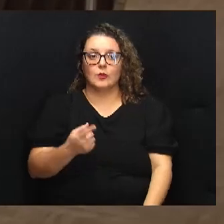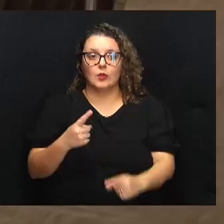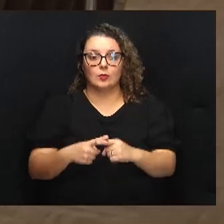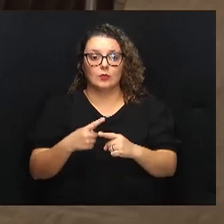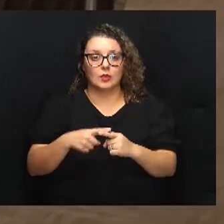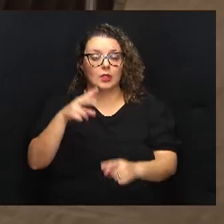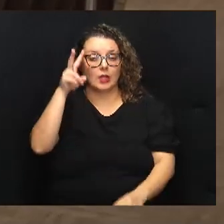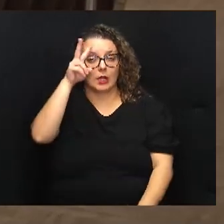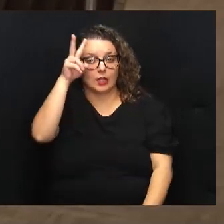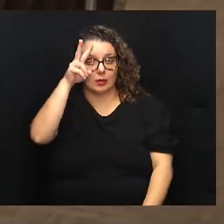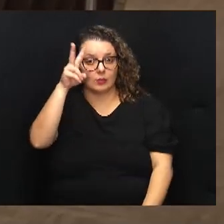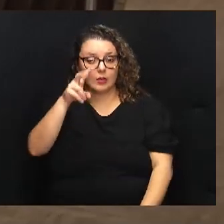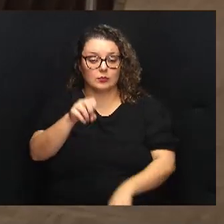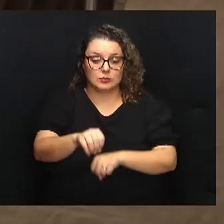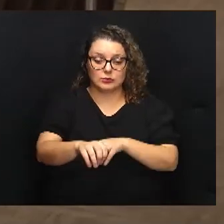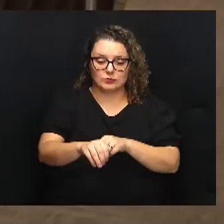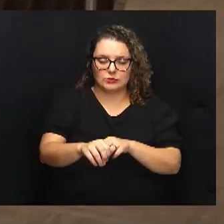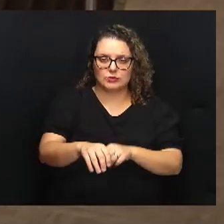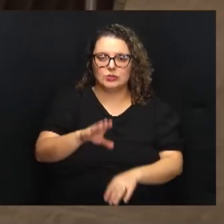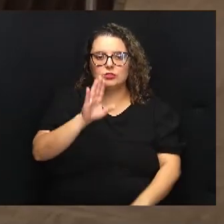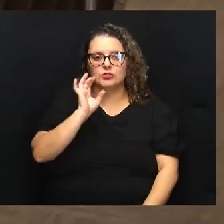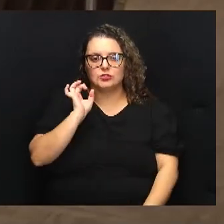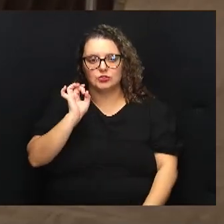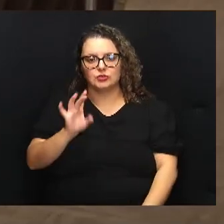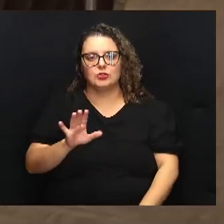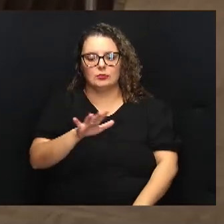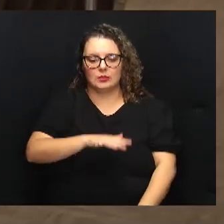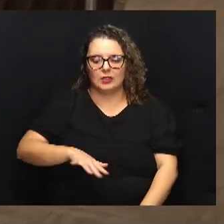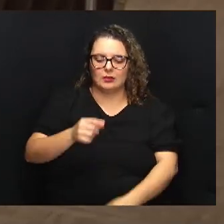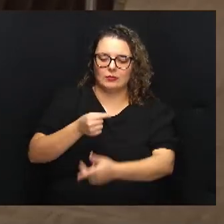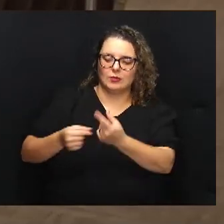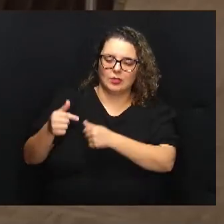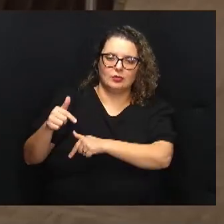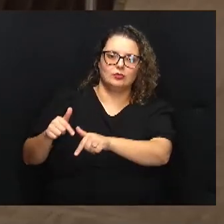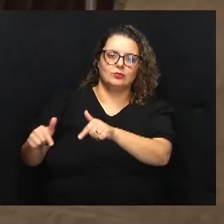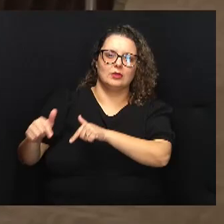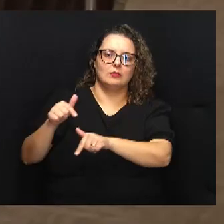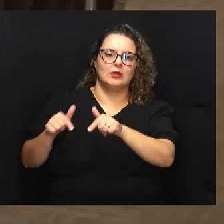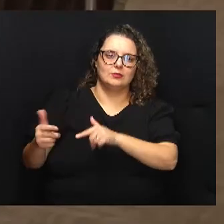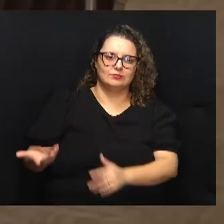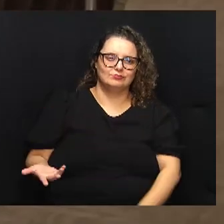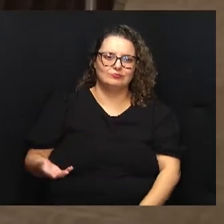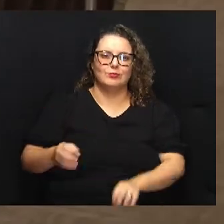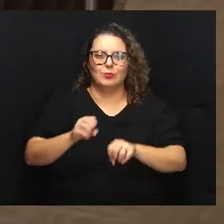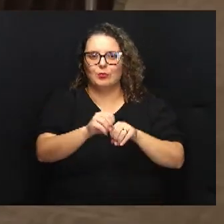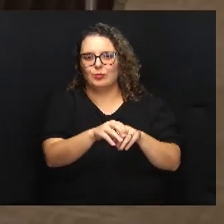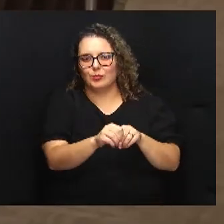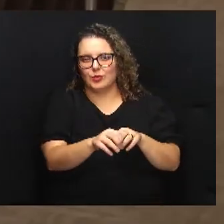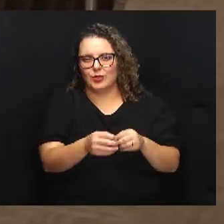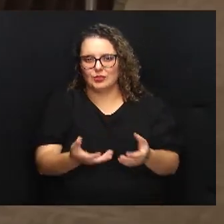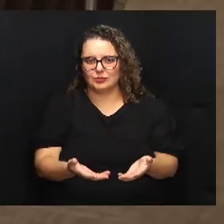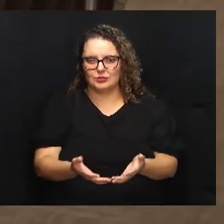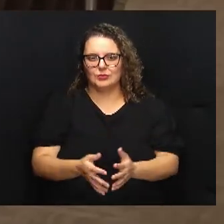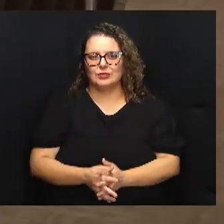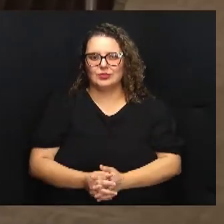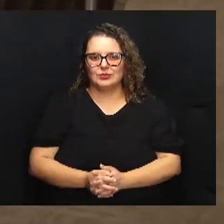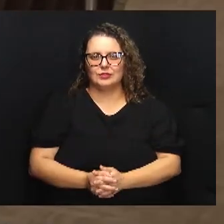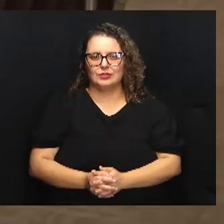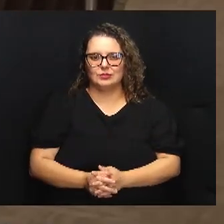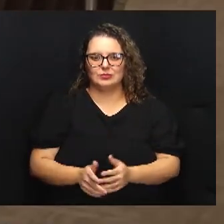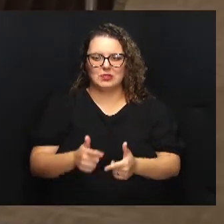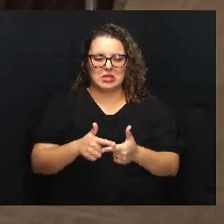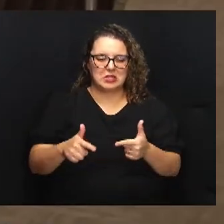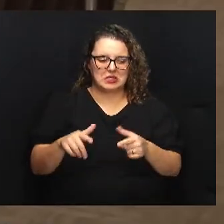uma educação voltada somente para o mercado, a uma educação voltada,